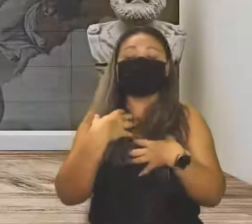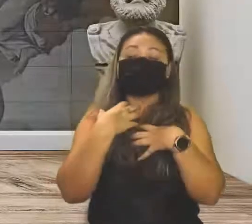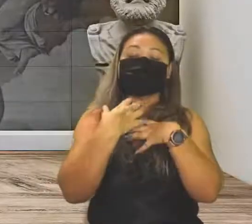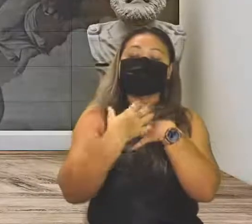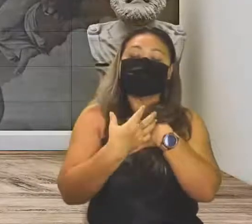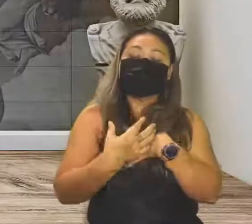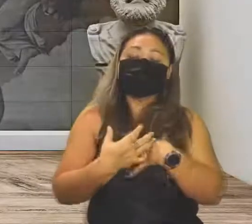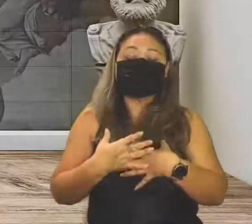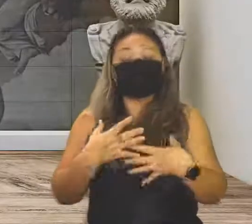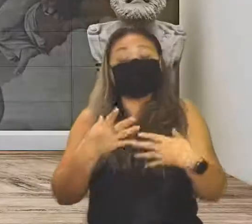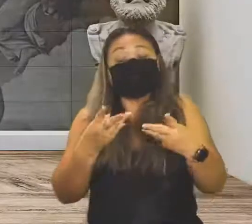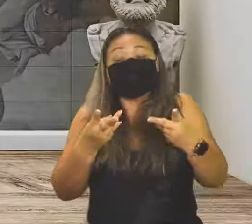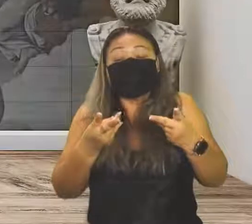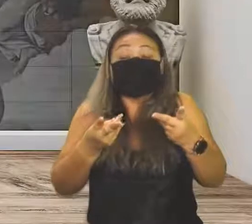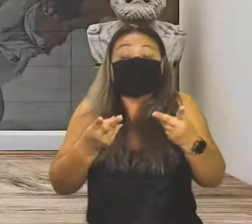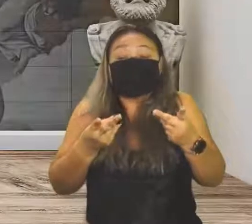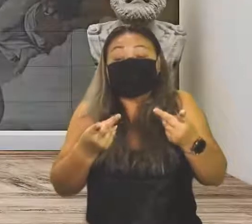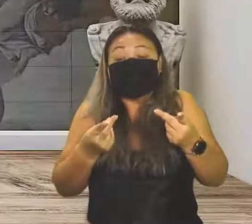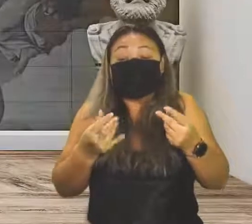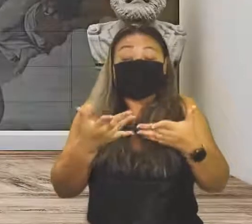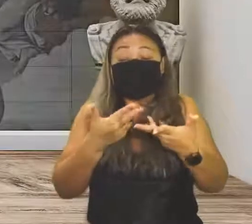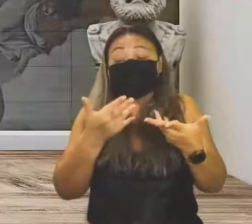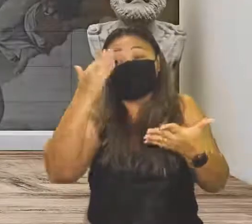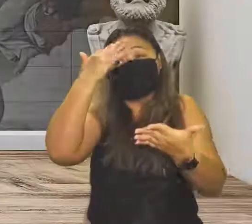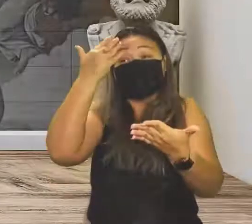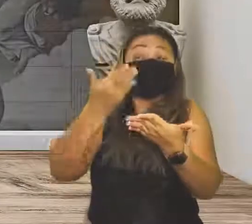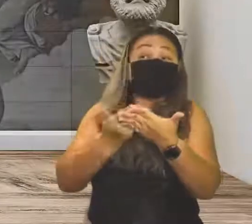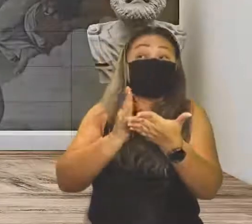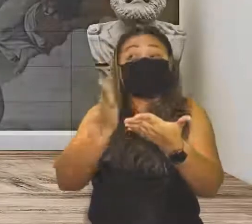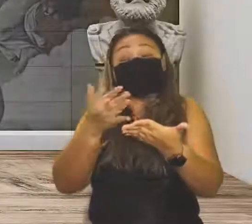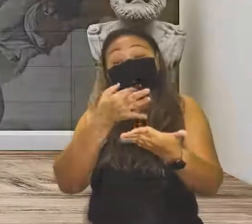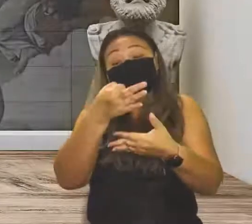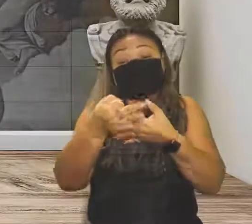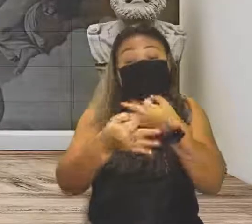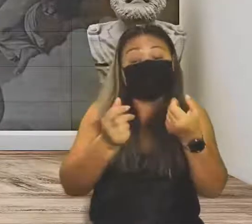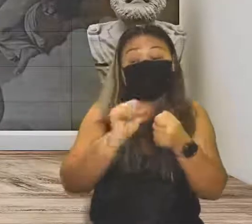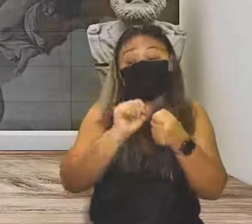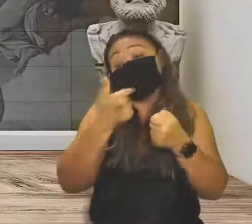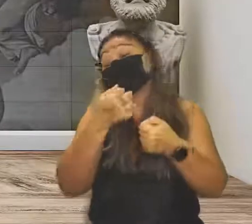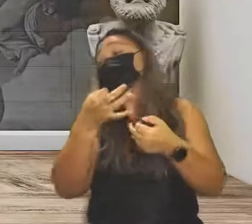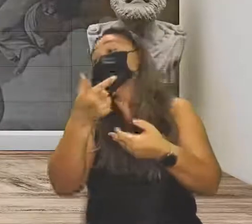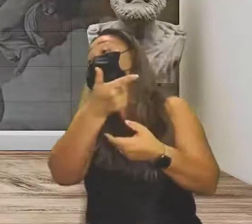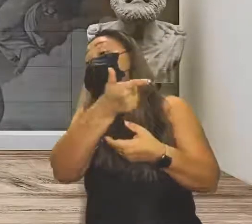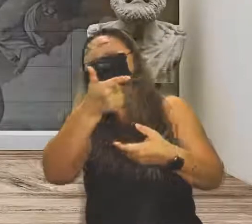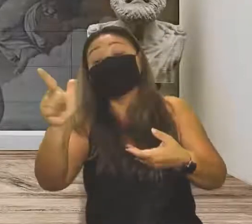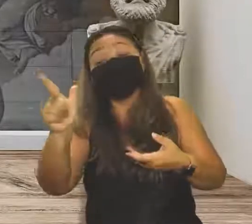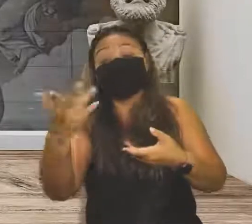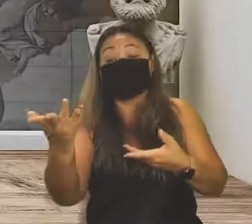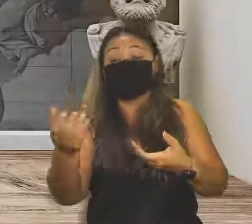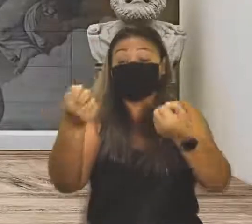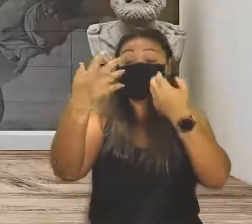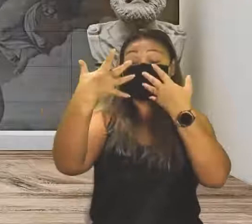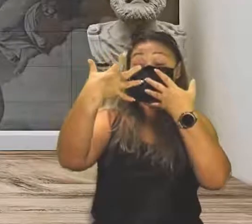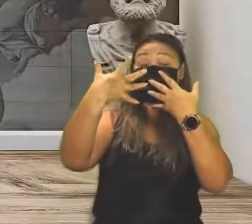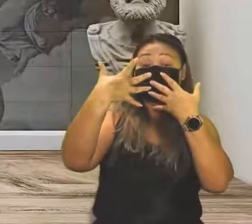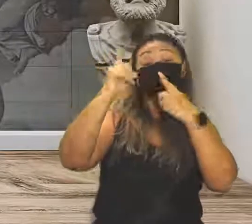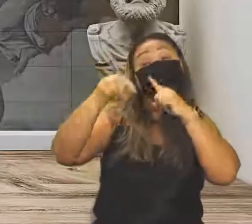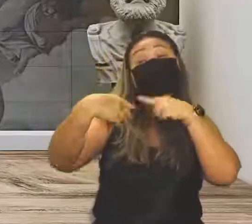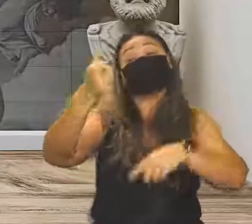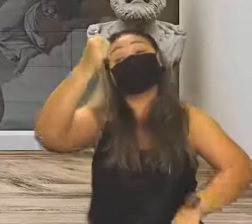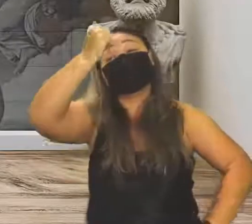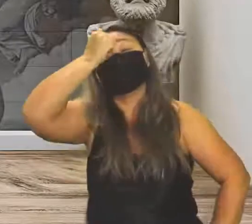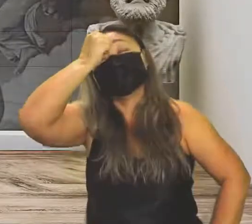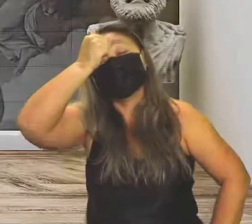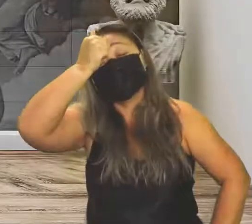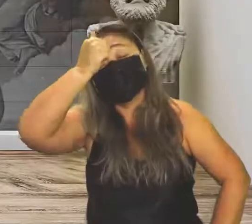emotiva, sensível, por alguma crença, né? Por alguma opinião, ou até a opinião de outros. Mas lá na frente o arrependimento vem, porque